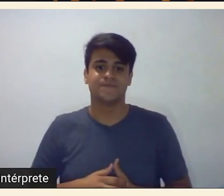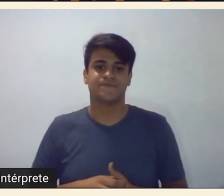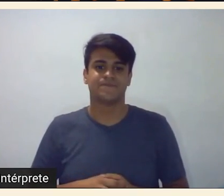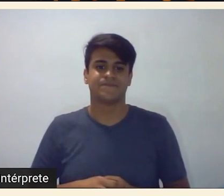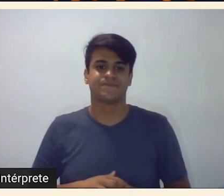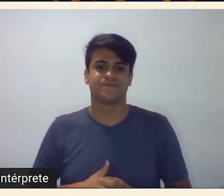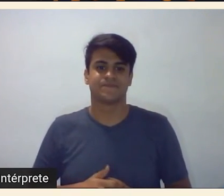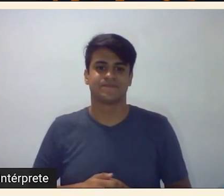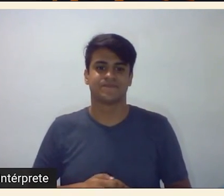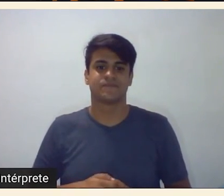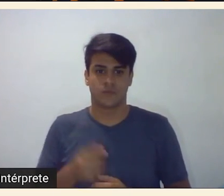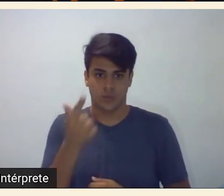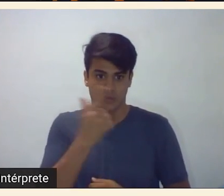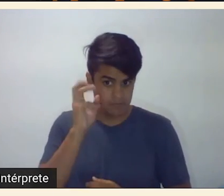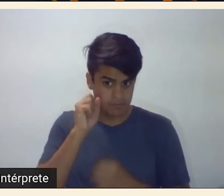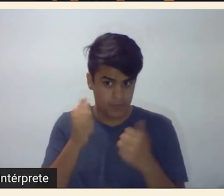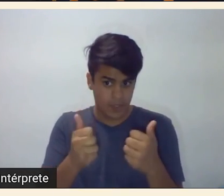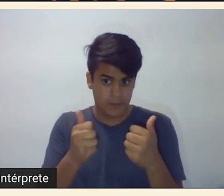Dá para ouvir bem?